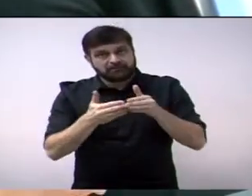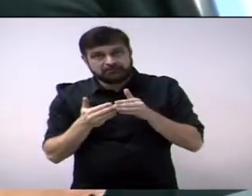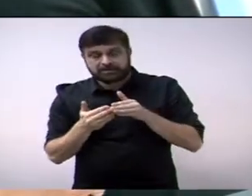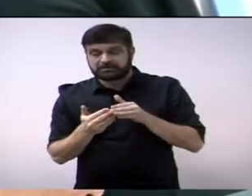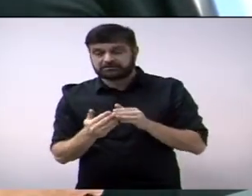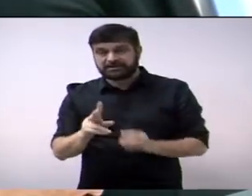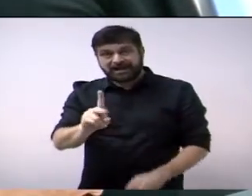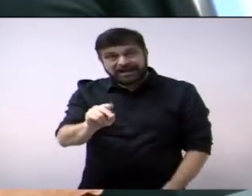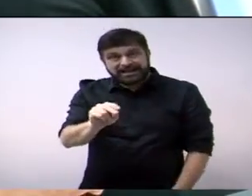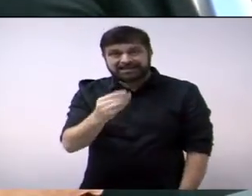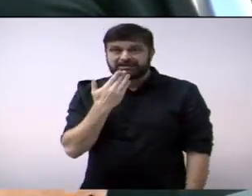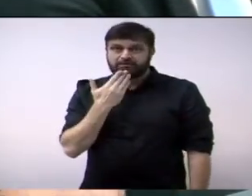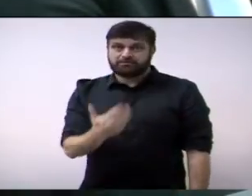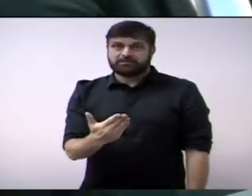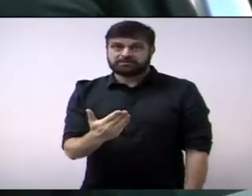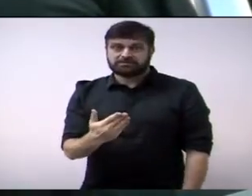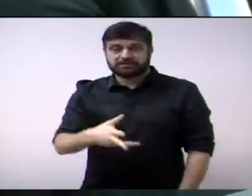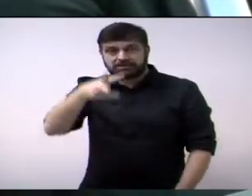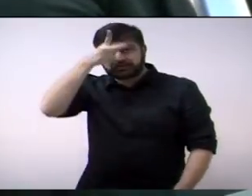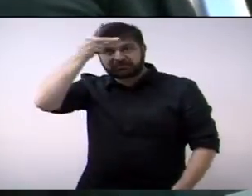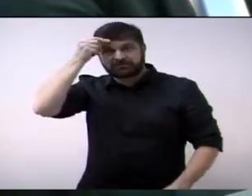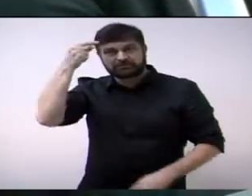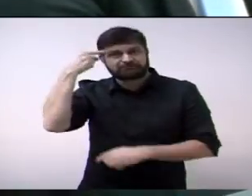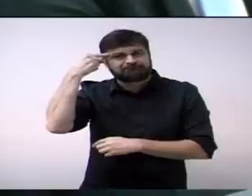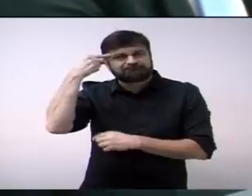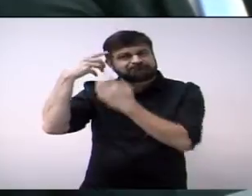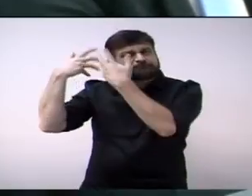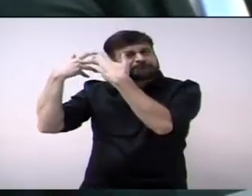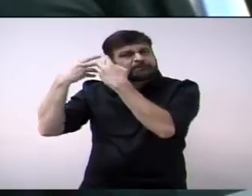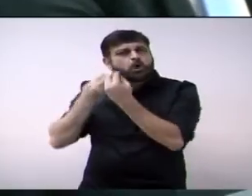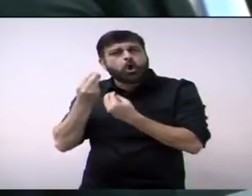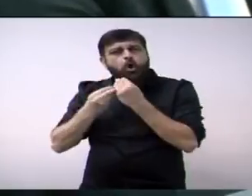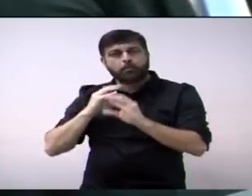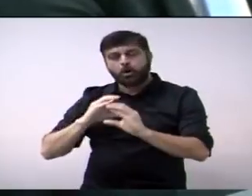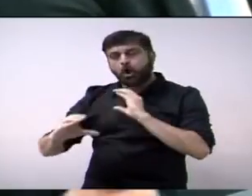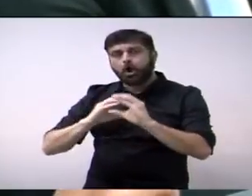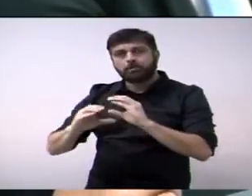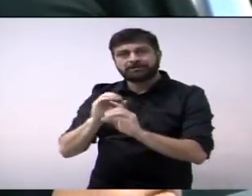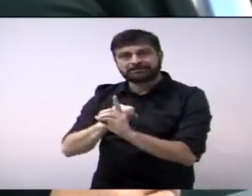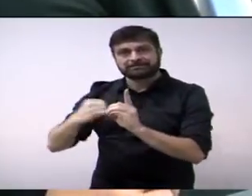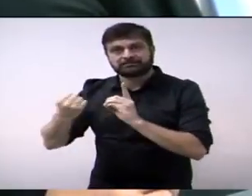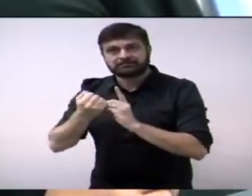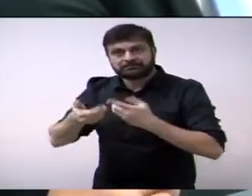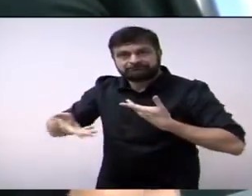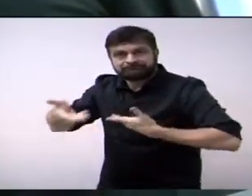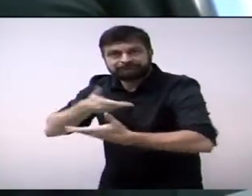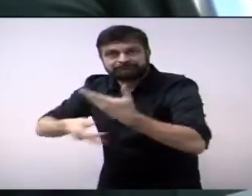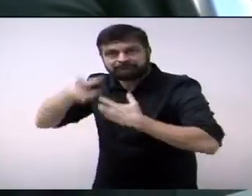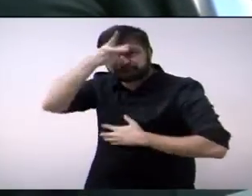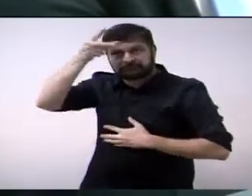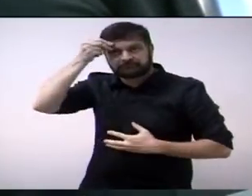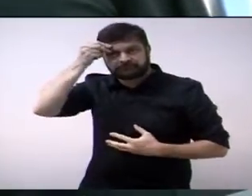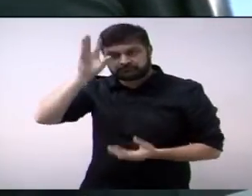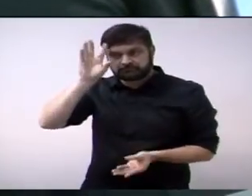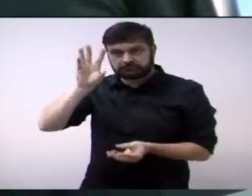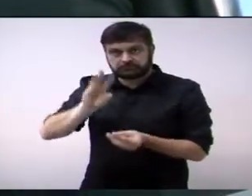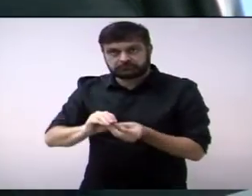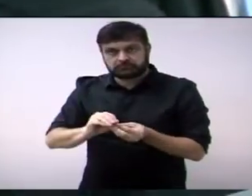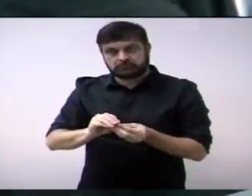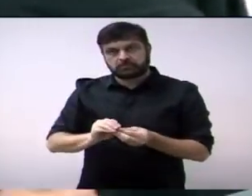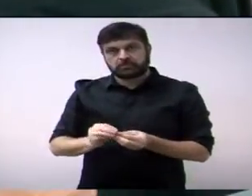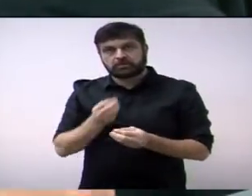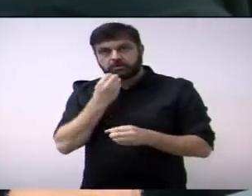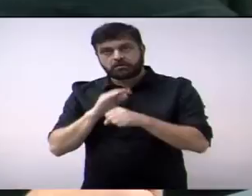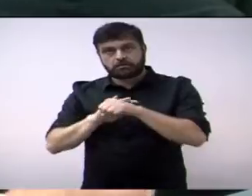Kiko, para que o prefeito repense essa questão da comunicação junto à sociedade. Então, por hora é isso, senhor presidente. Obrigado. Boa noite a